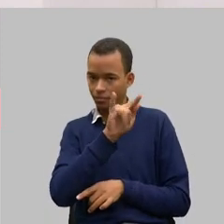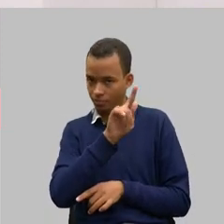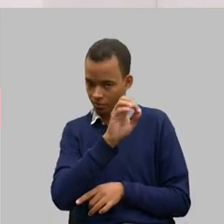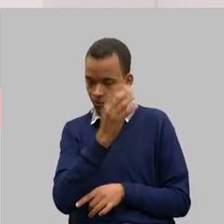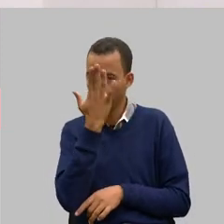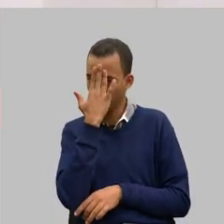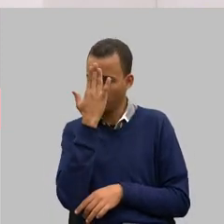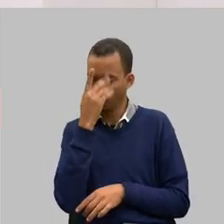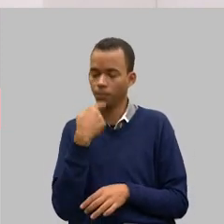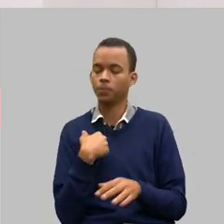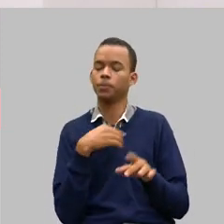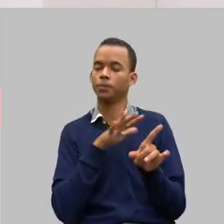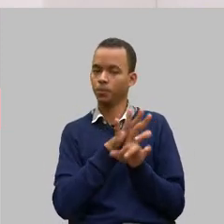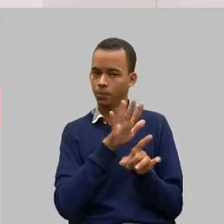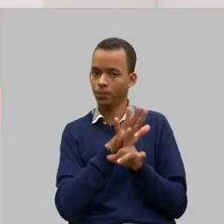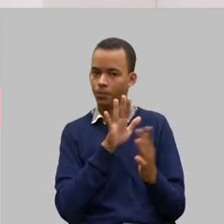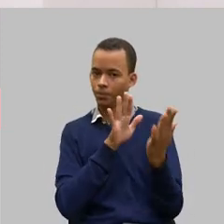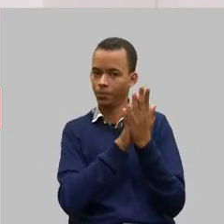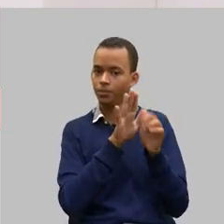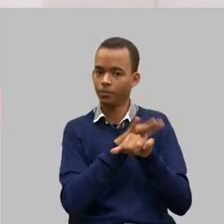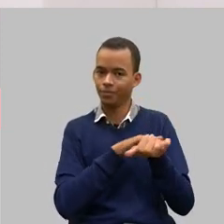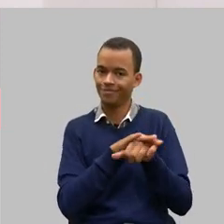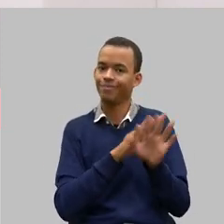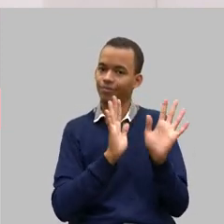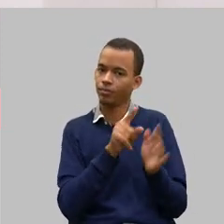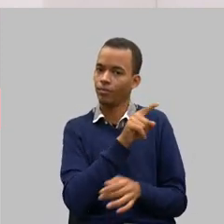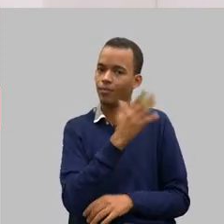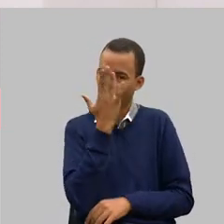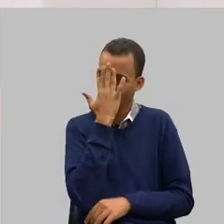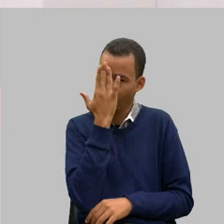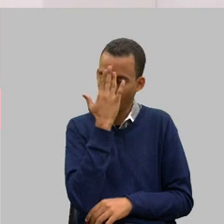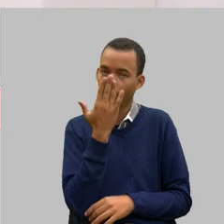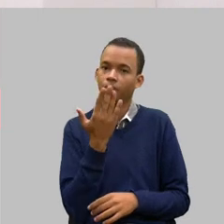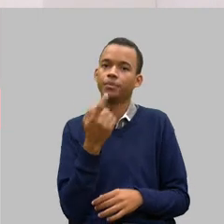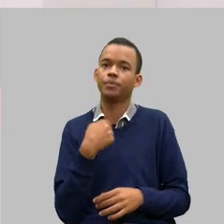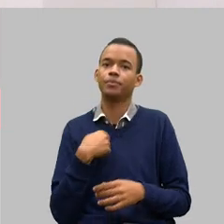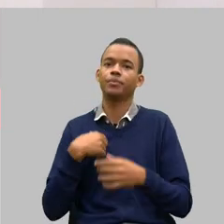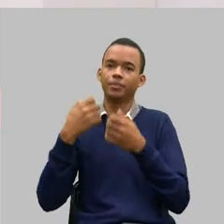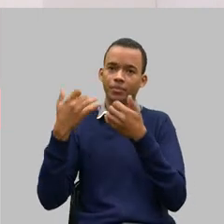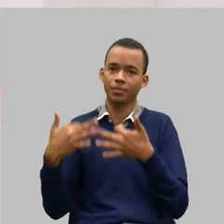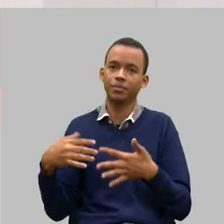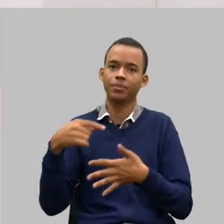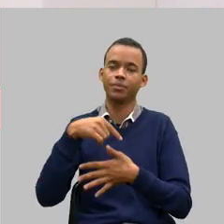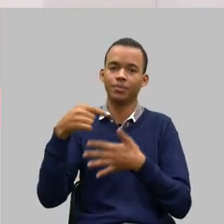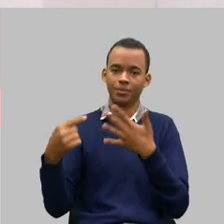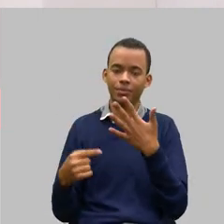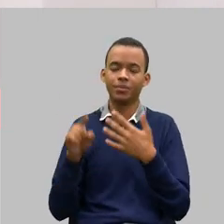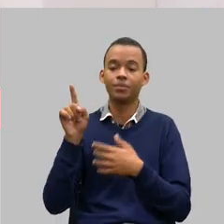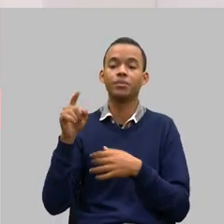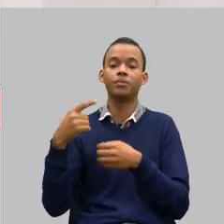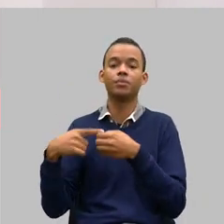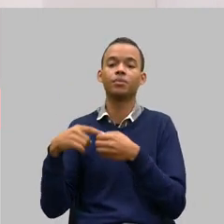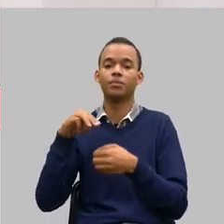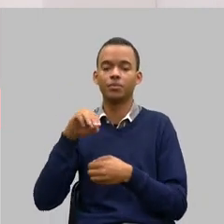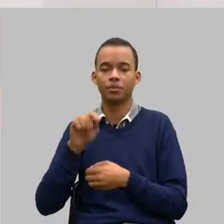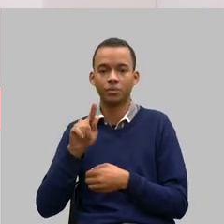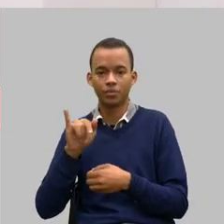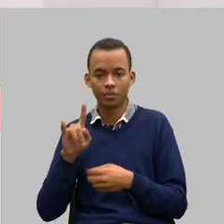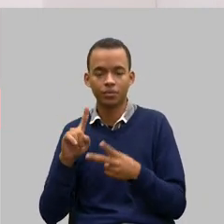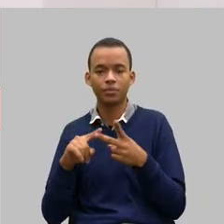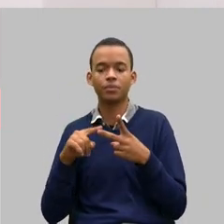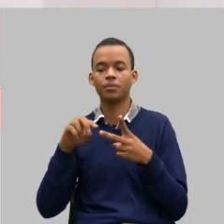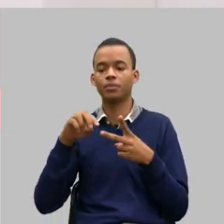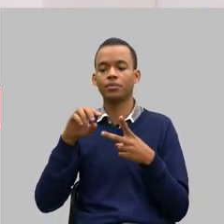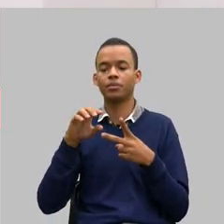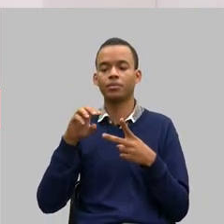eh e e e ele sabe muito bem e vou falar agora de tocos do Mogi a Borda da Mata Rodrigo